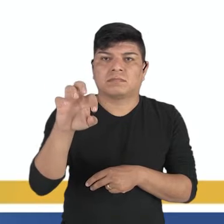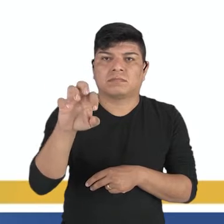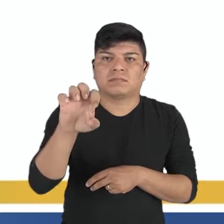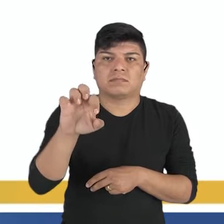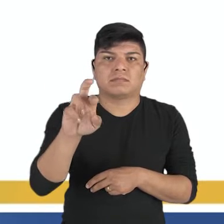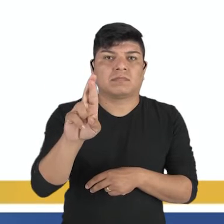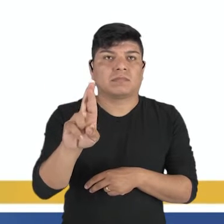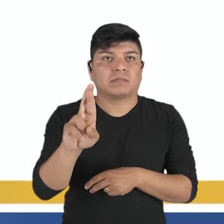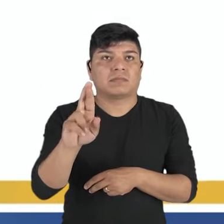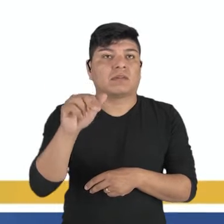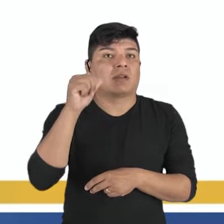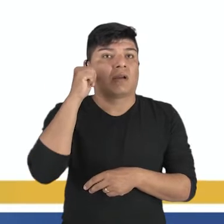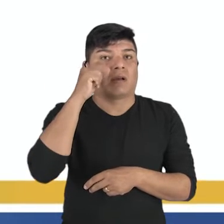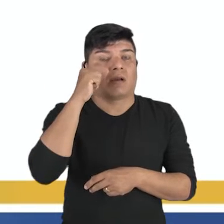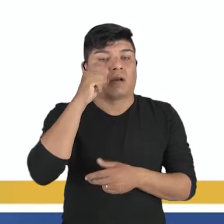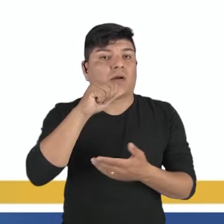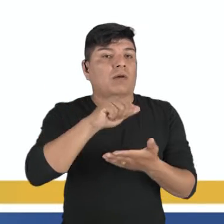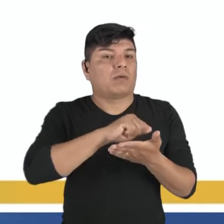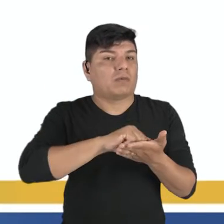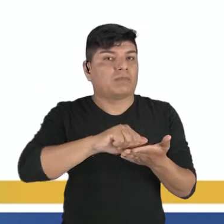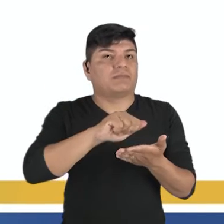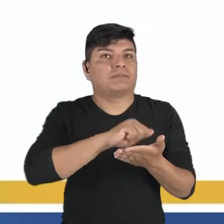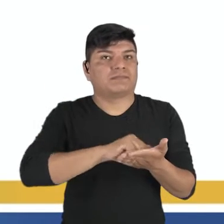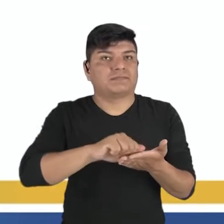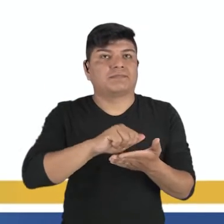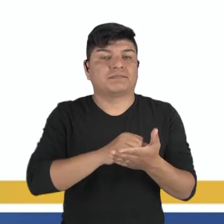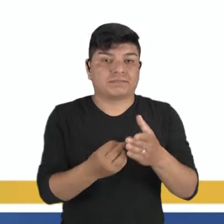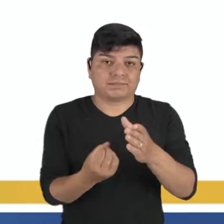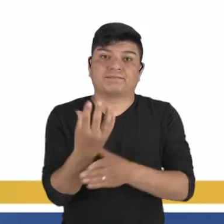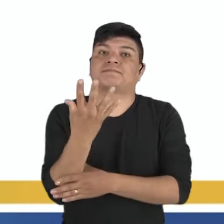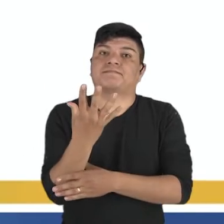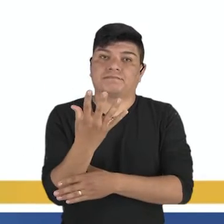essa é a autora de Harry Potter.